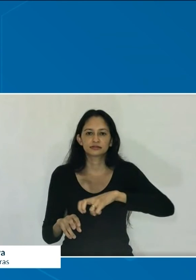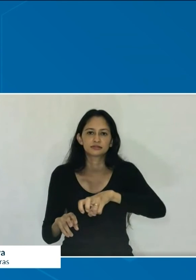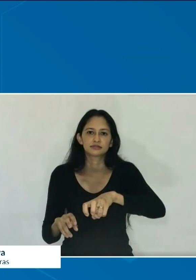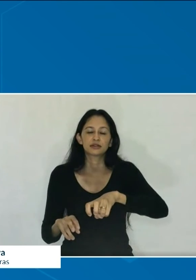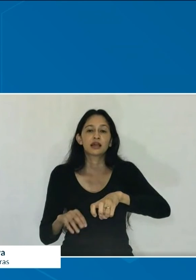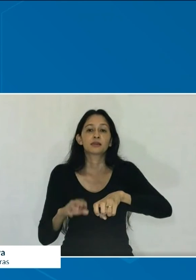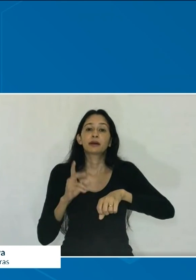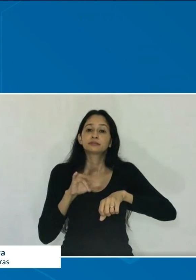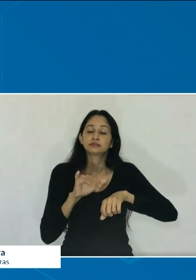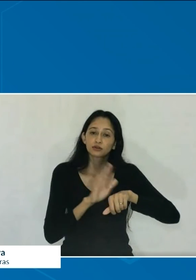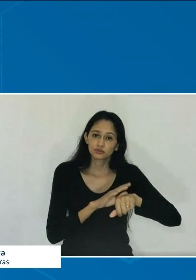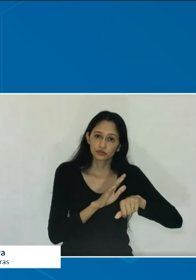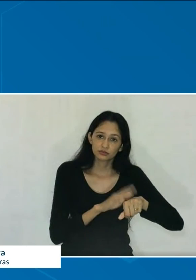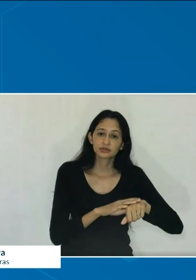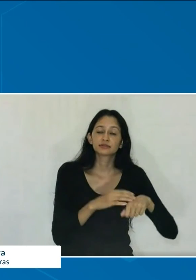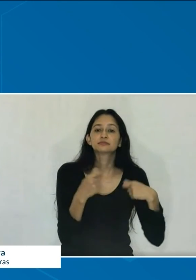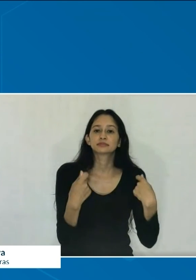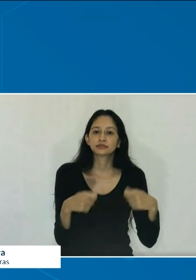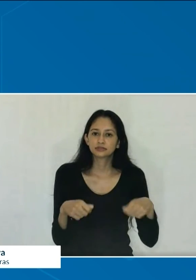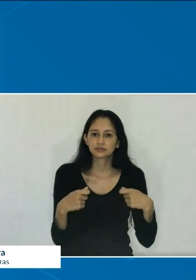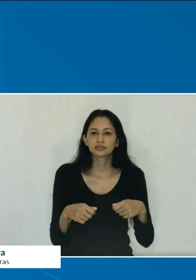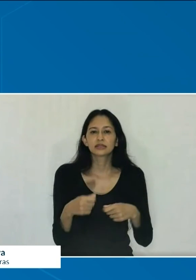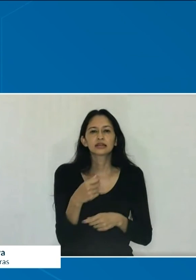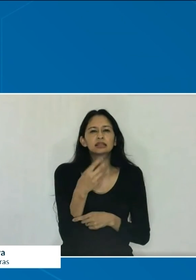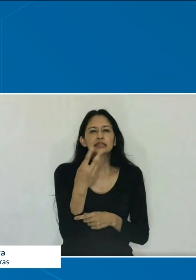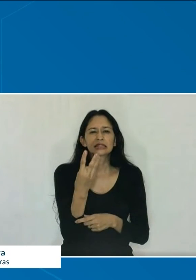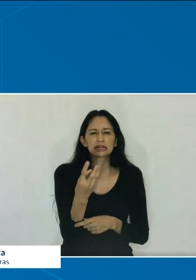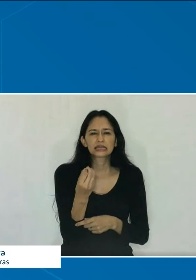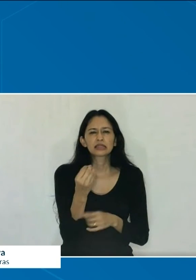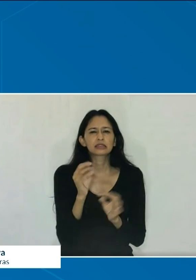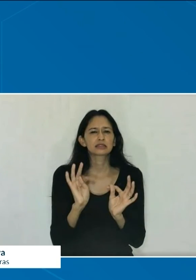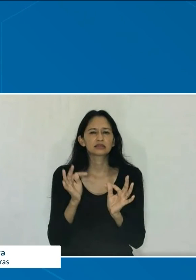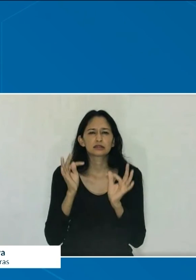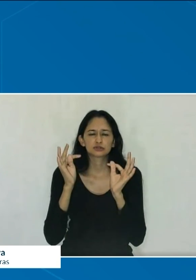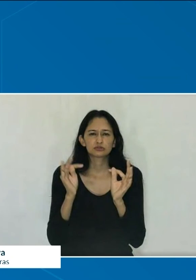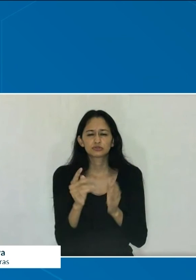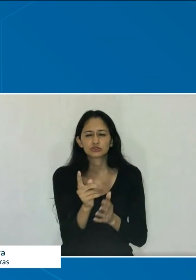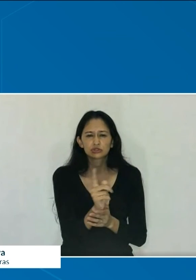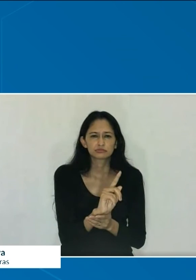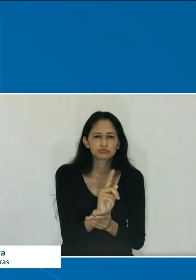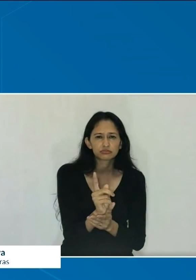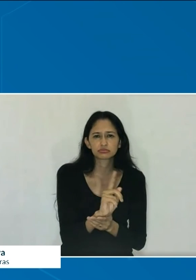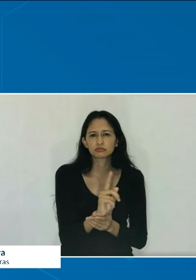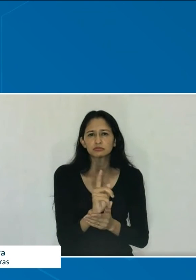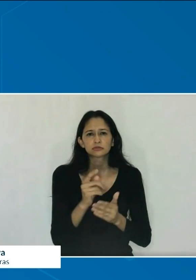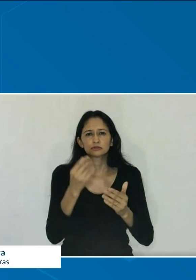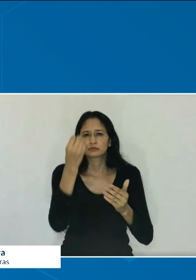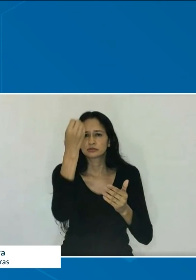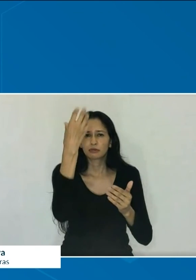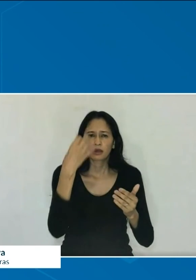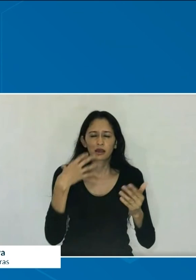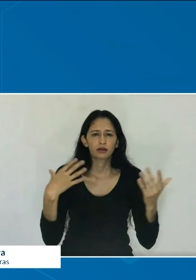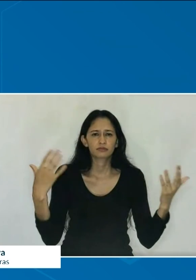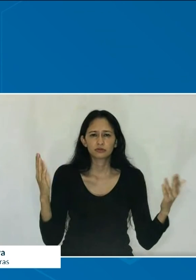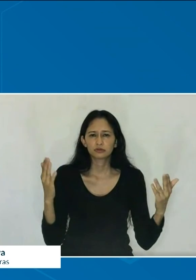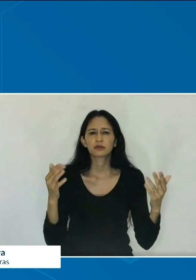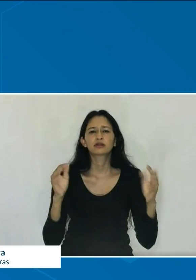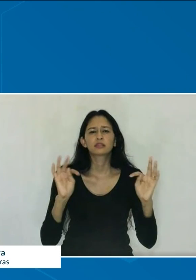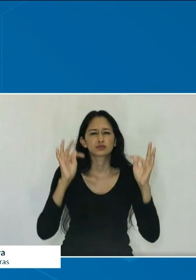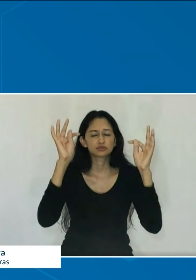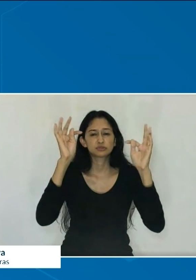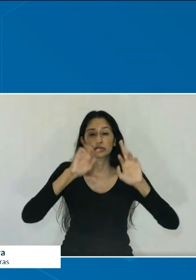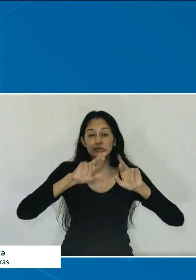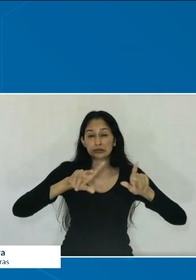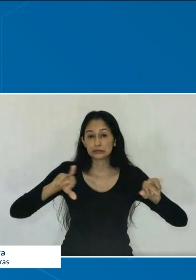autônomo precisa, pelo mínimo, uns 30 sensores no pavimento, nas vias, nos semáforos para ser construído. Mas,